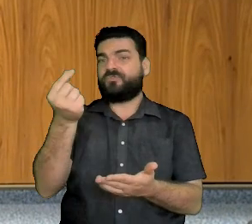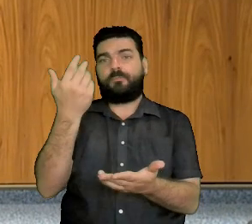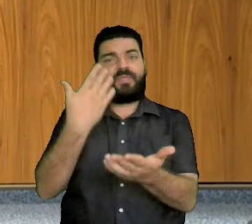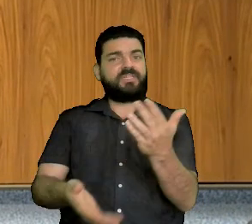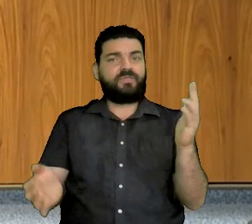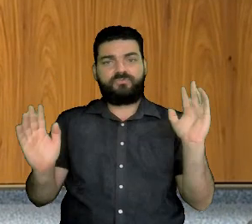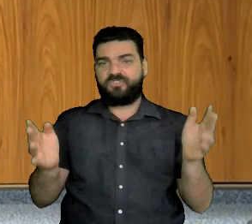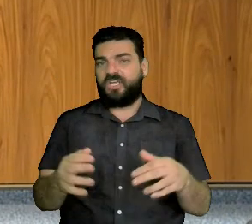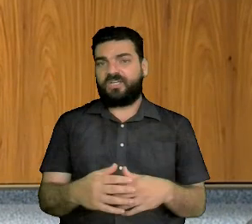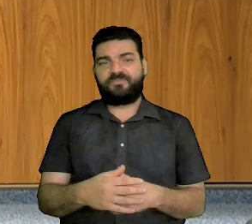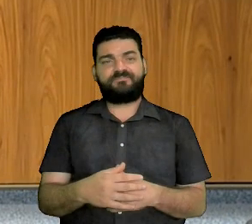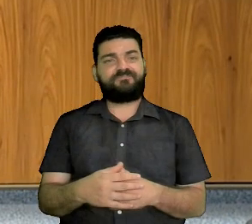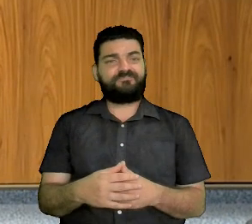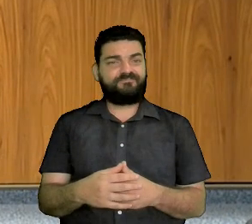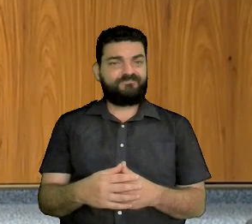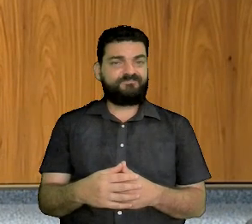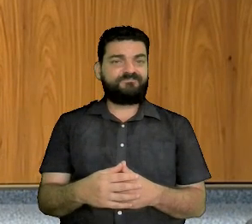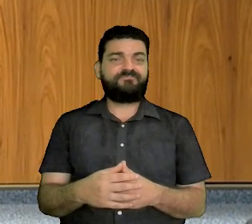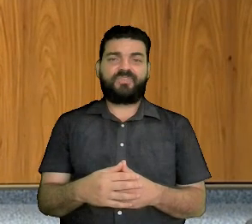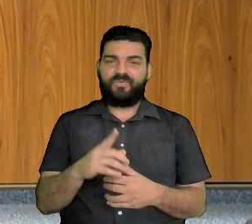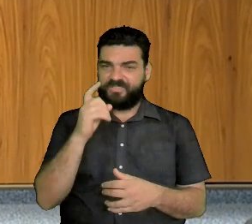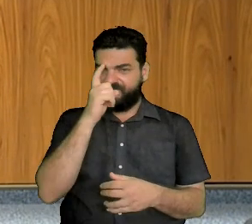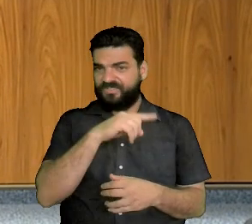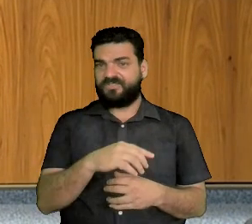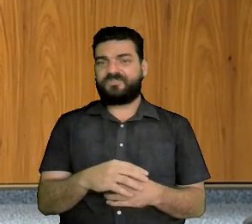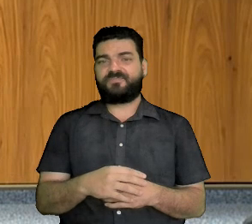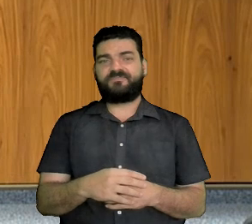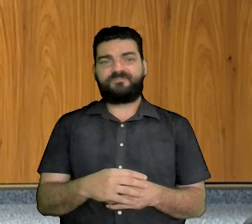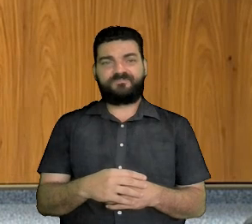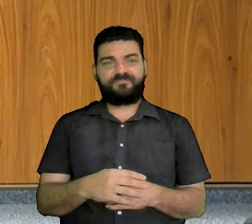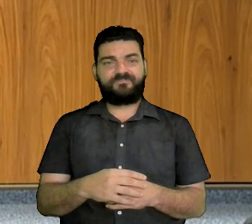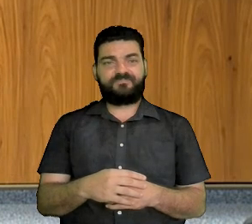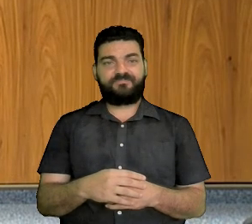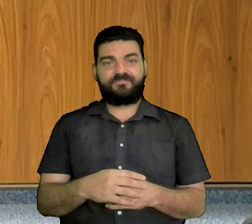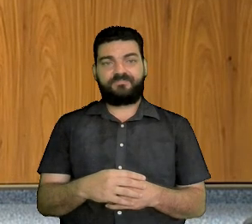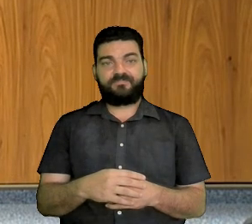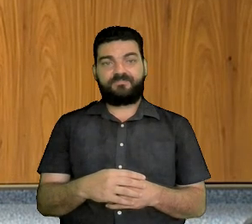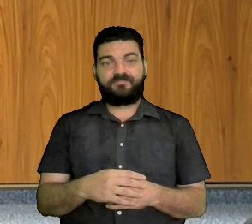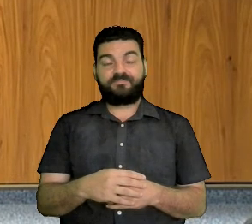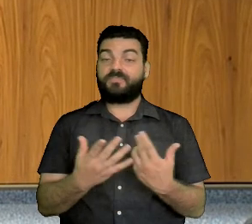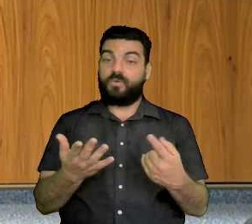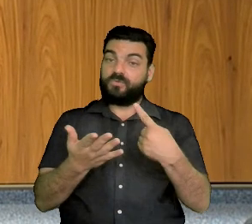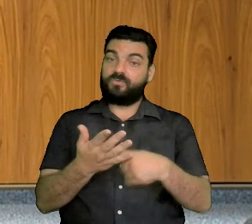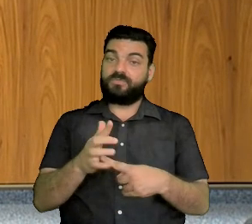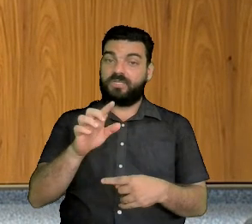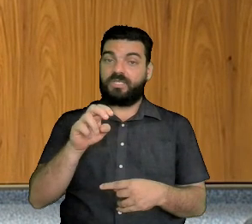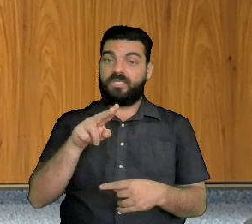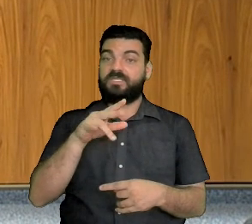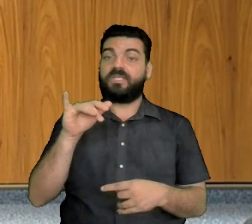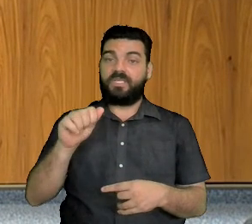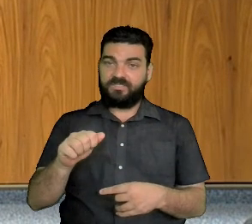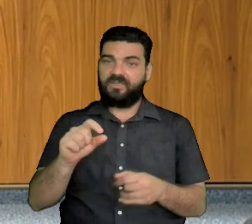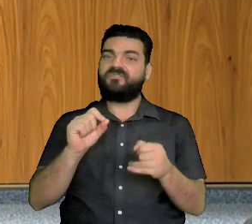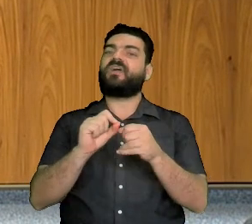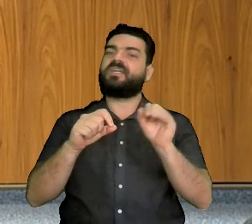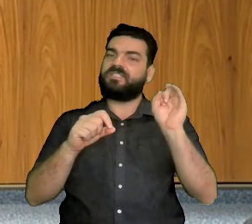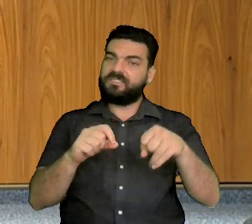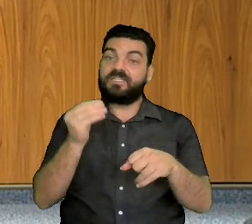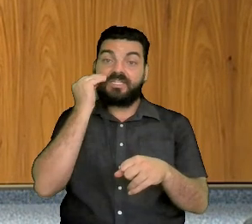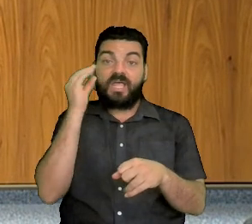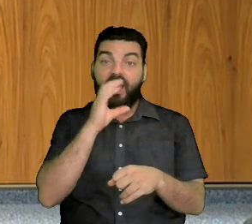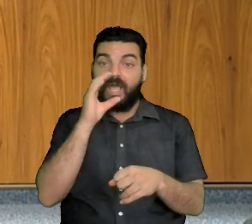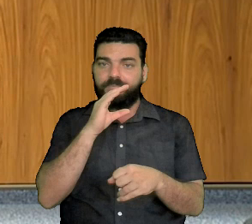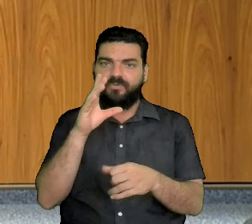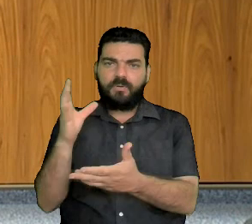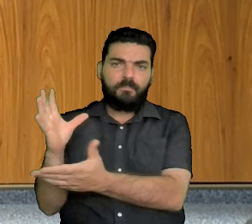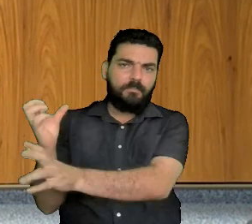dificuldade de se recuperar efetivamente recursos públicos. Então, o acordo de leniência também vai nessa linha de recuperação efetiva